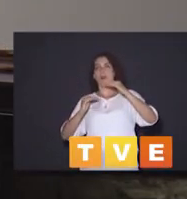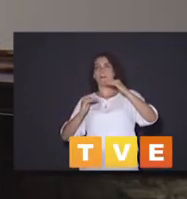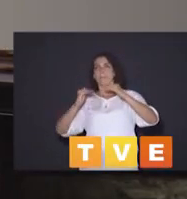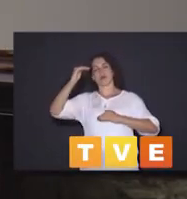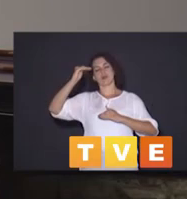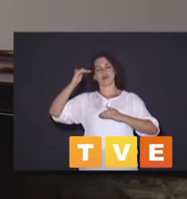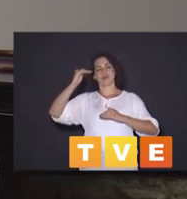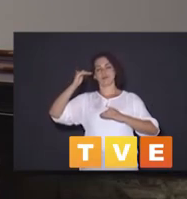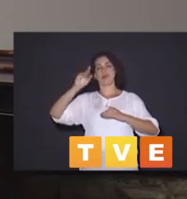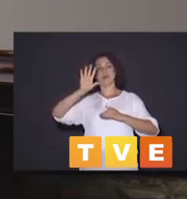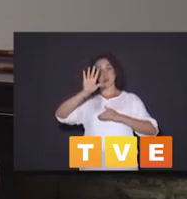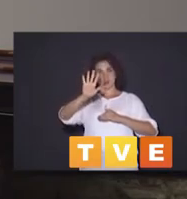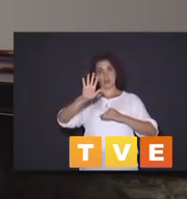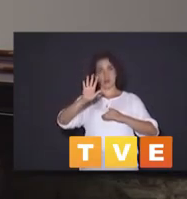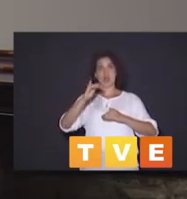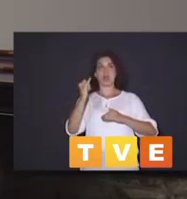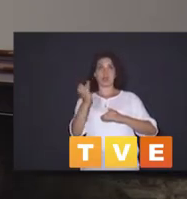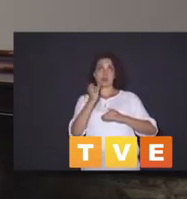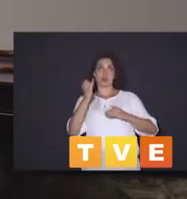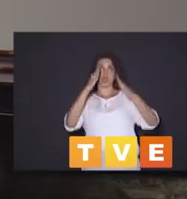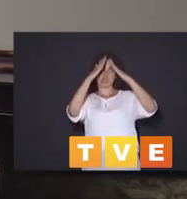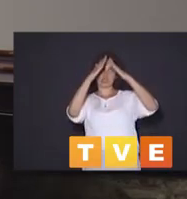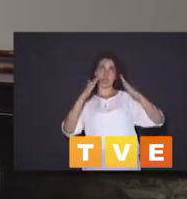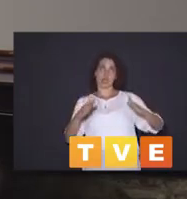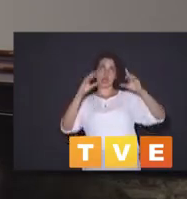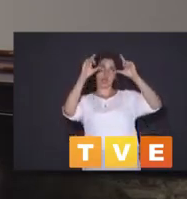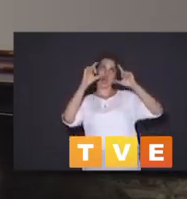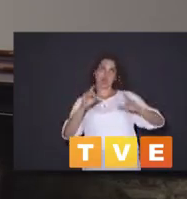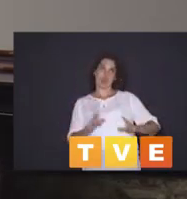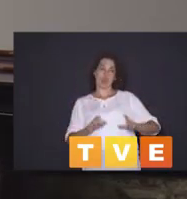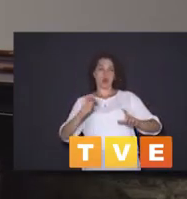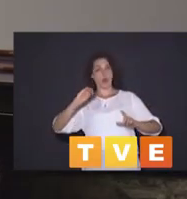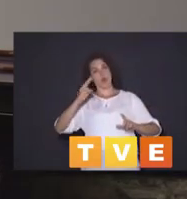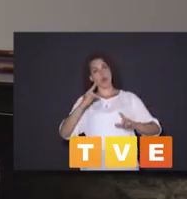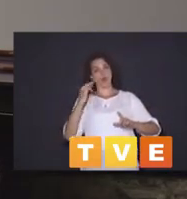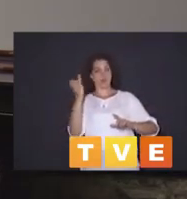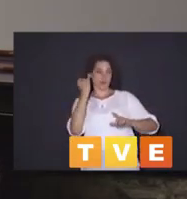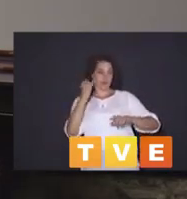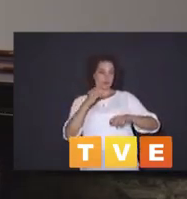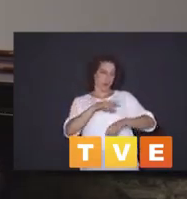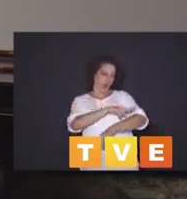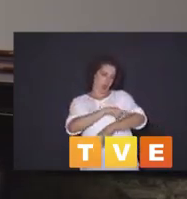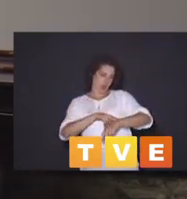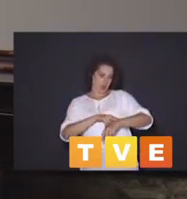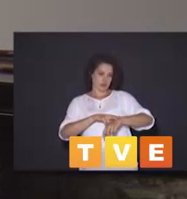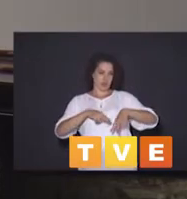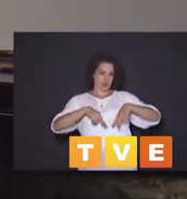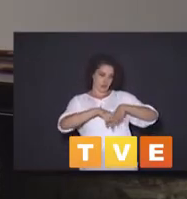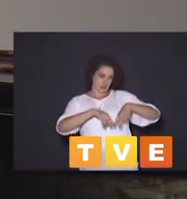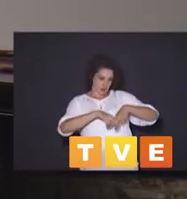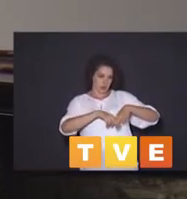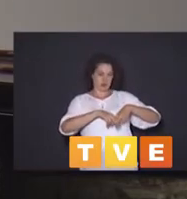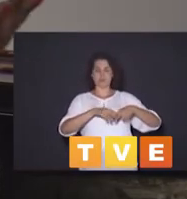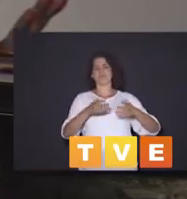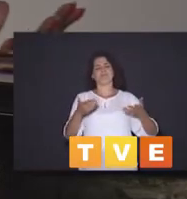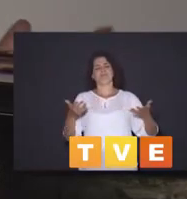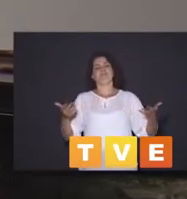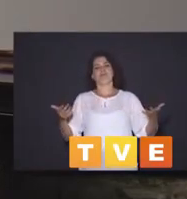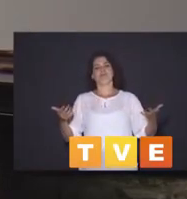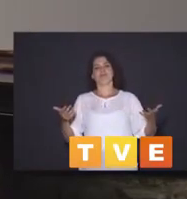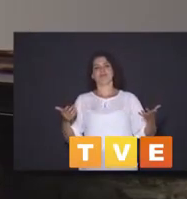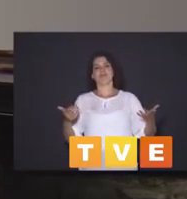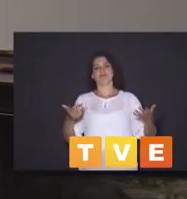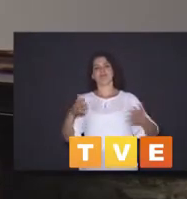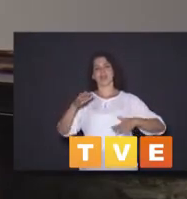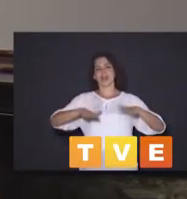importante é classe não mais importante é gênero não não é raça não é orientação sexual muitas vezes nós nos